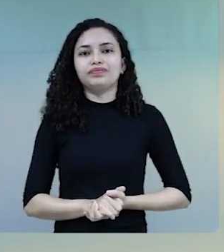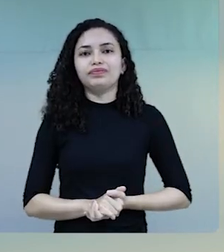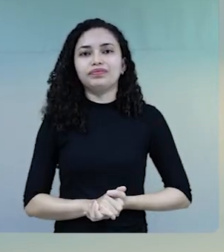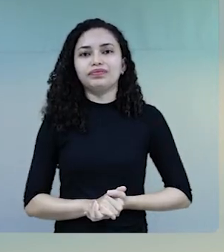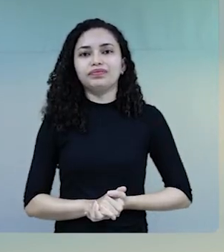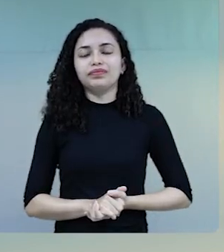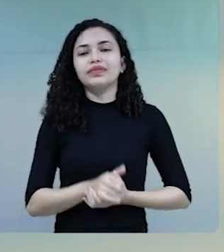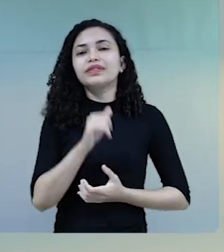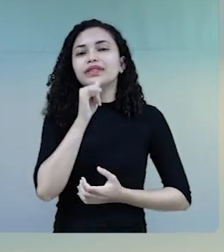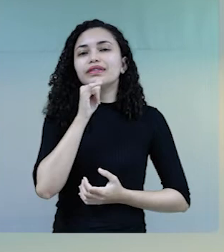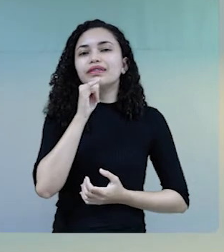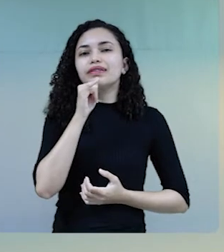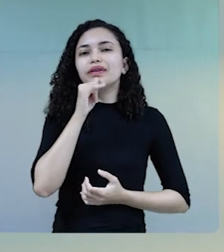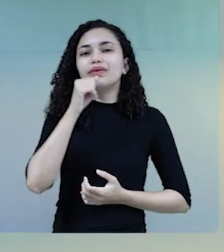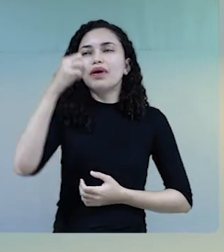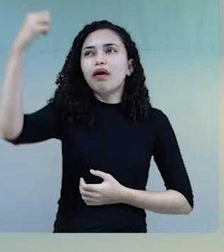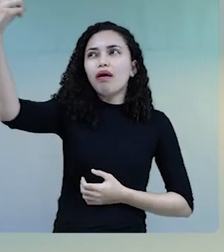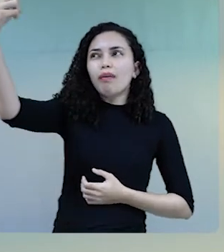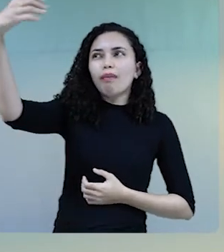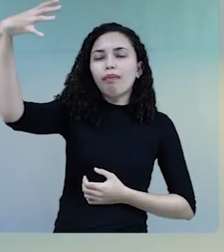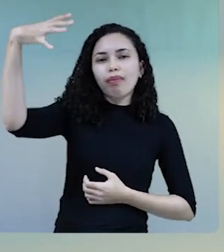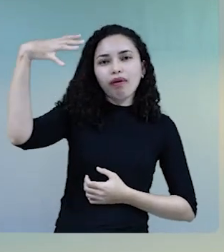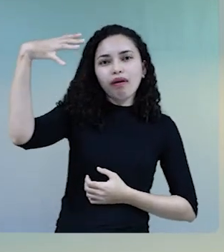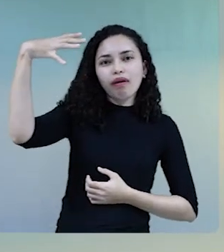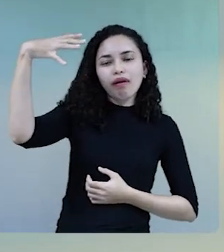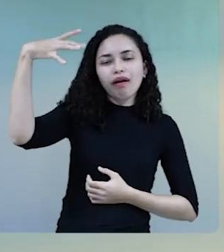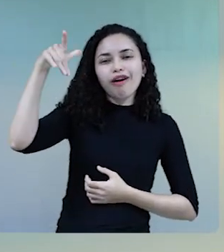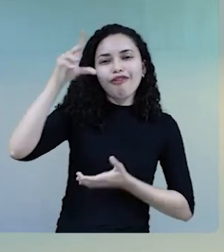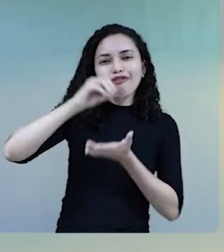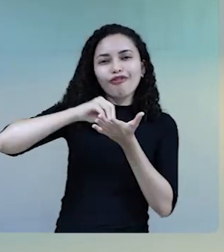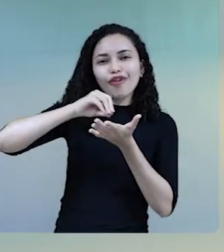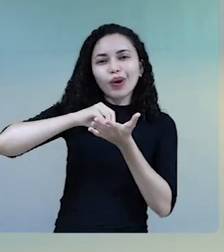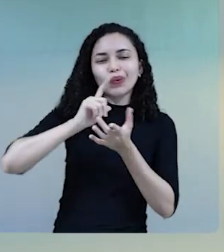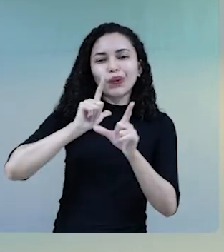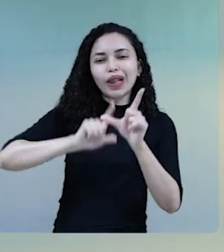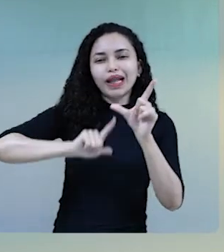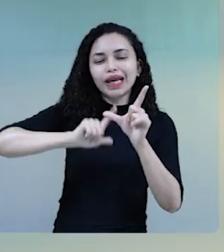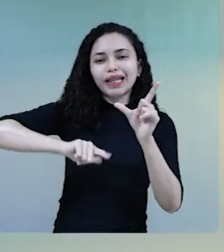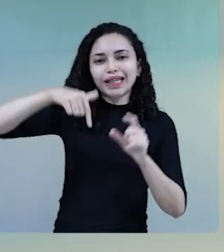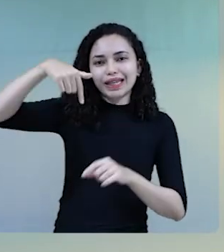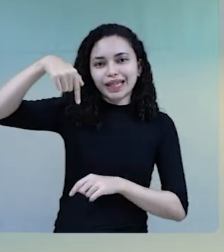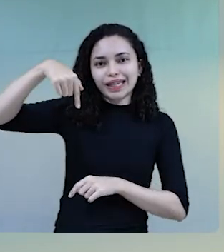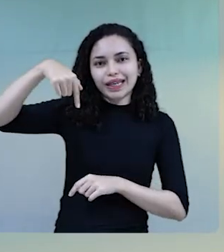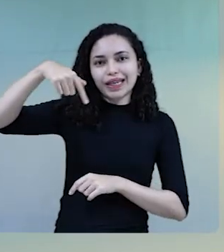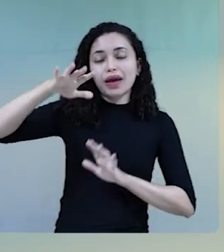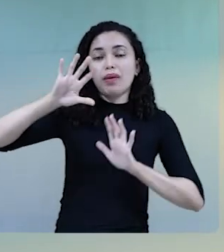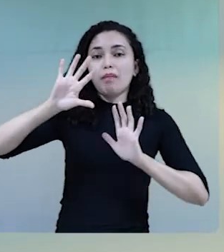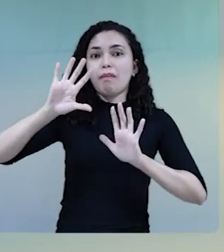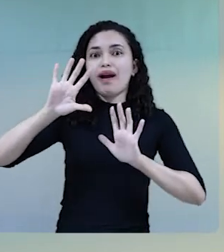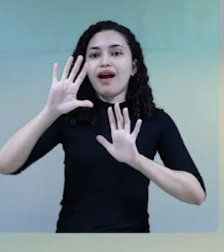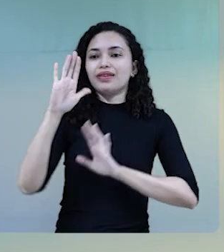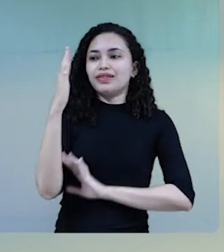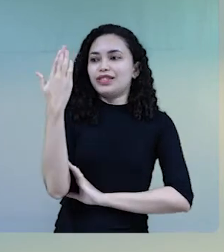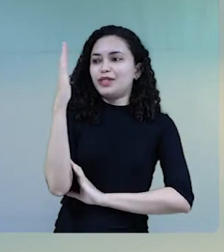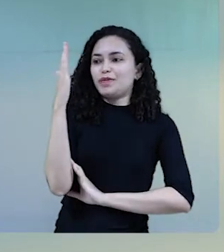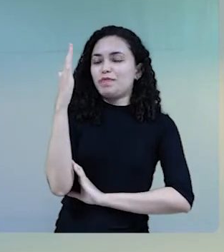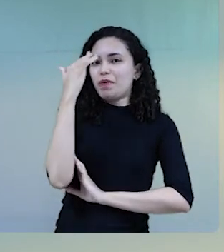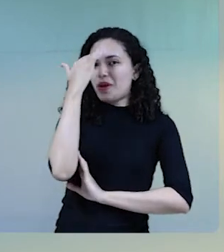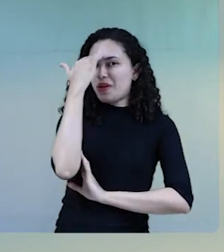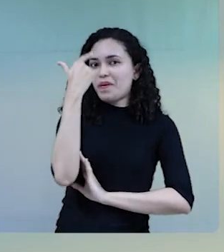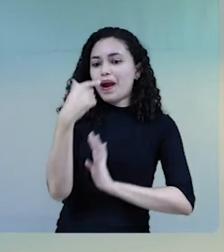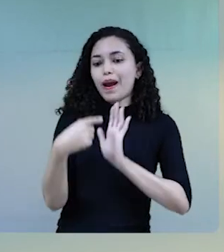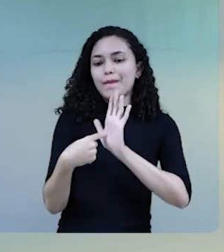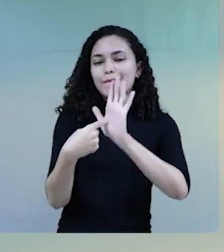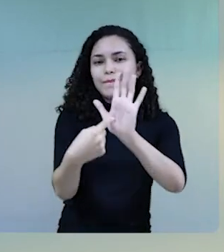será a lâmpada que ilumina, faltou o que bem aqui, que ilumina, seja pelo menos o espelho que reflete. Tá bom? Vamos para o